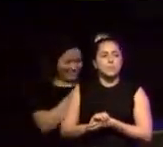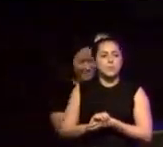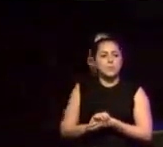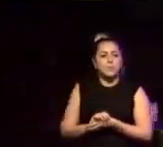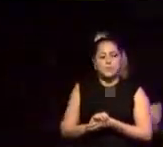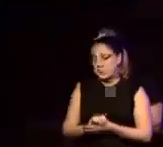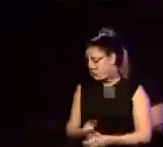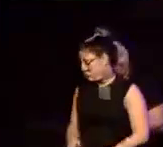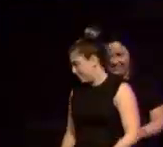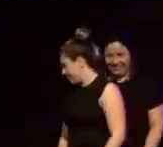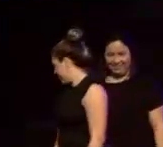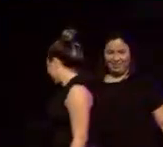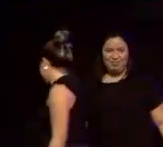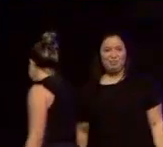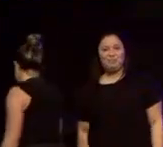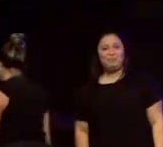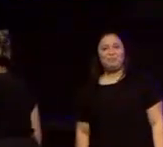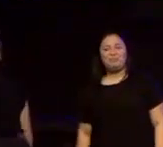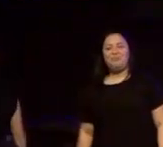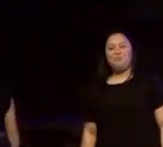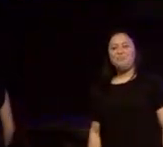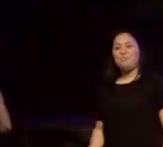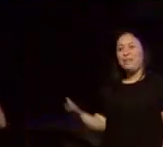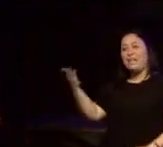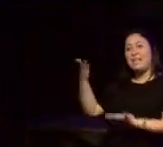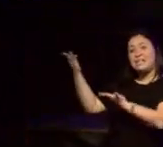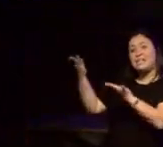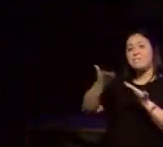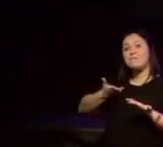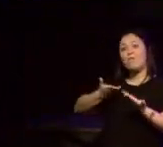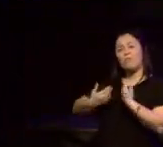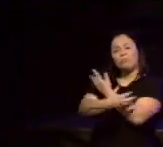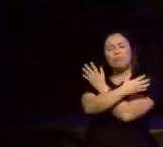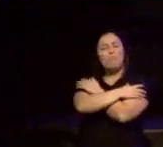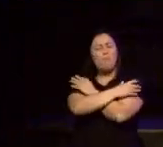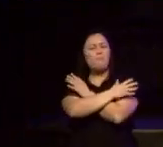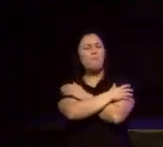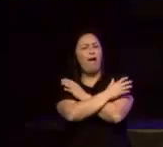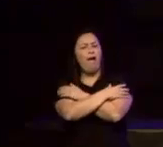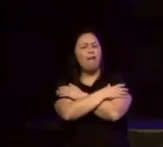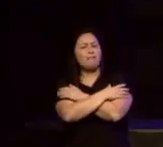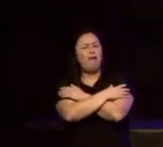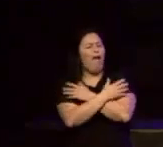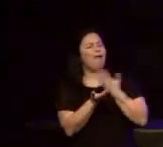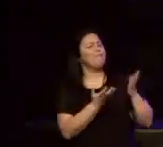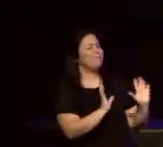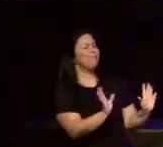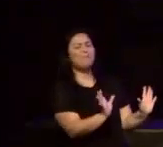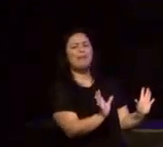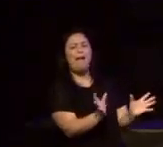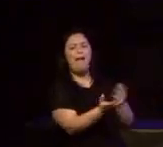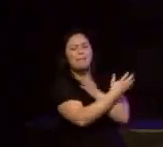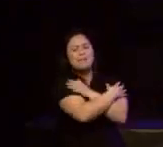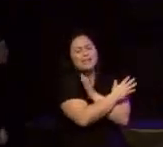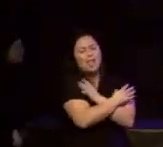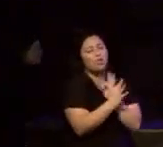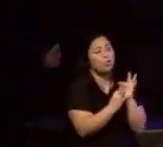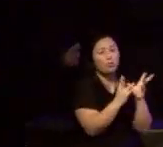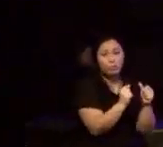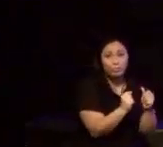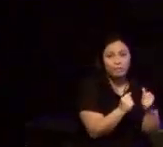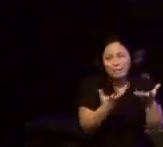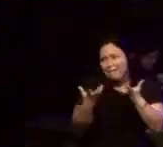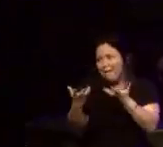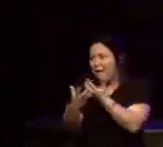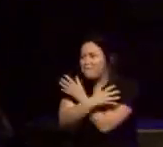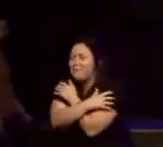recepção, recebia um abraço. A gente não quer abraçar todo mundo, porque nem todo mundo quer ser abraçado. Na verdade, a gente quer